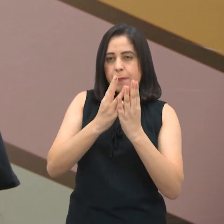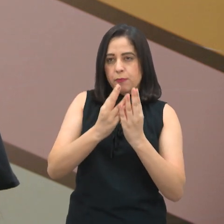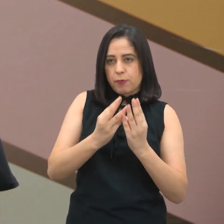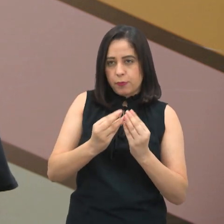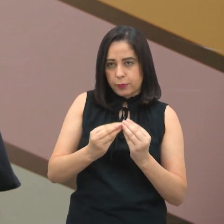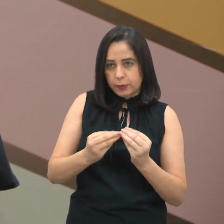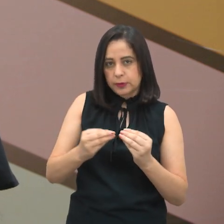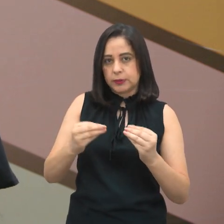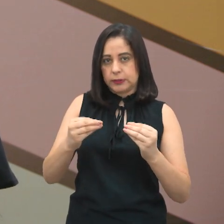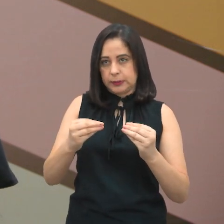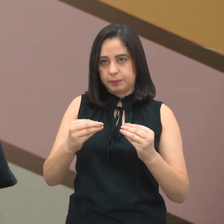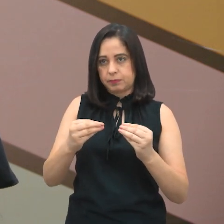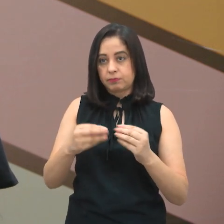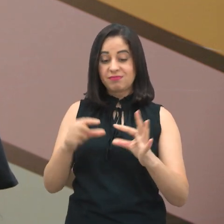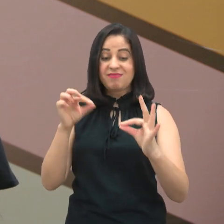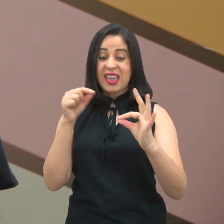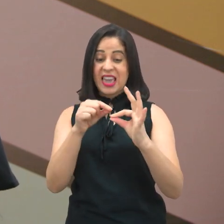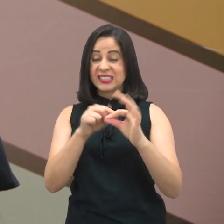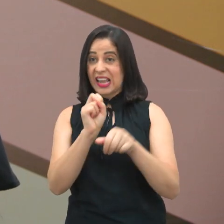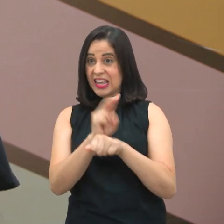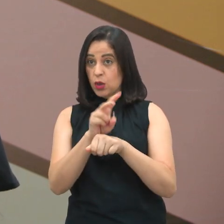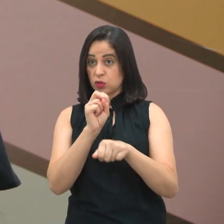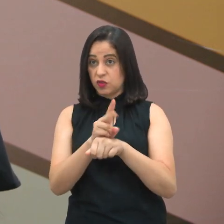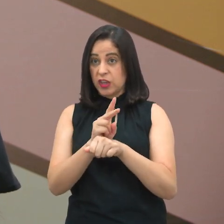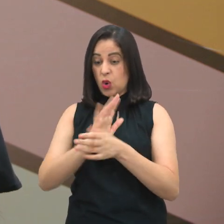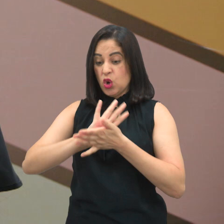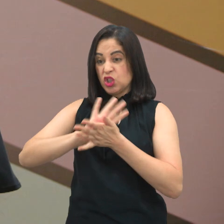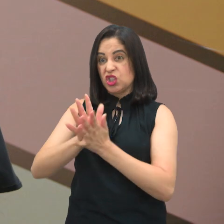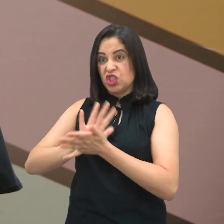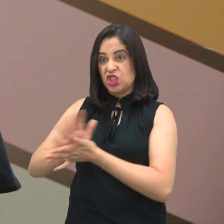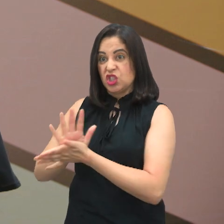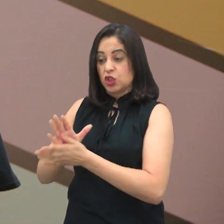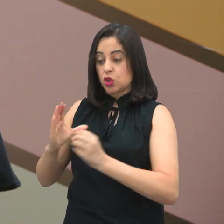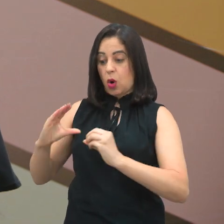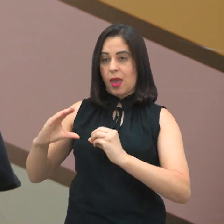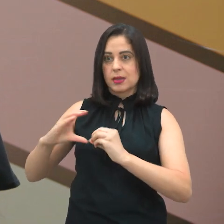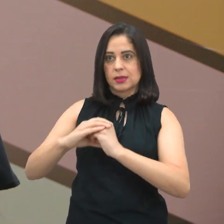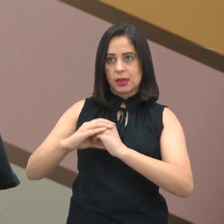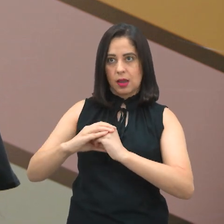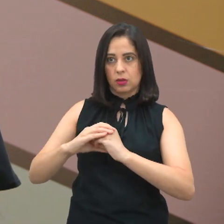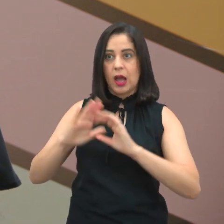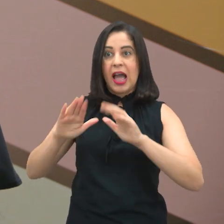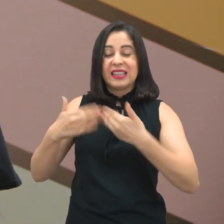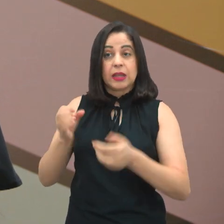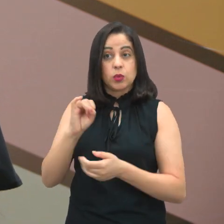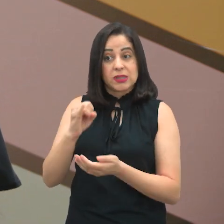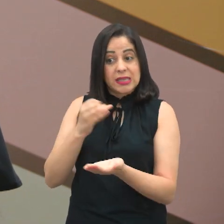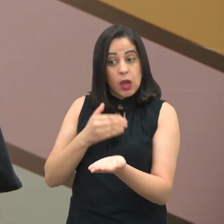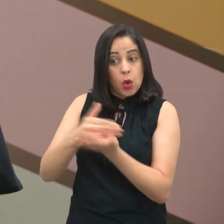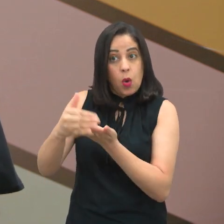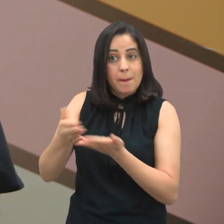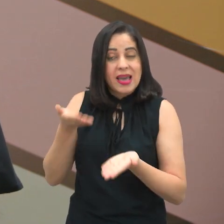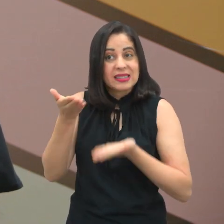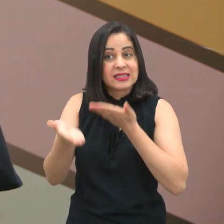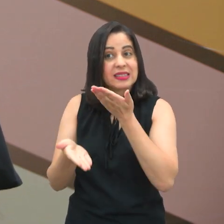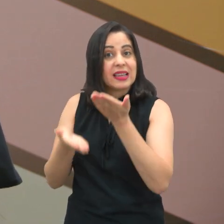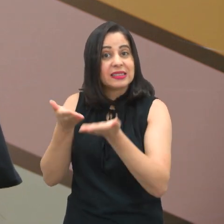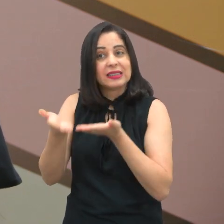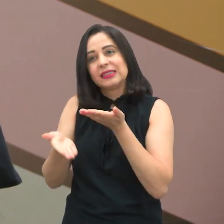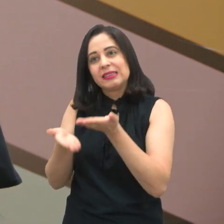o linfócito TCD4. Então, quando a gente entra com o tratamento, o objetivo é